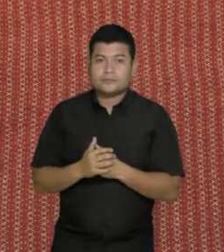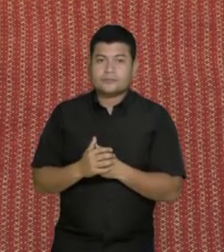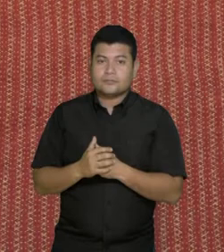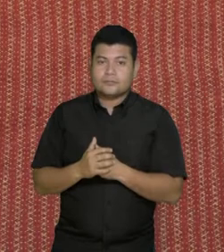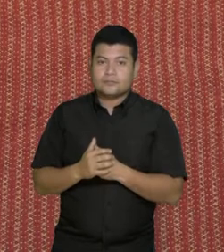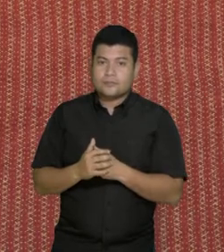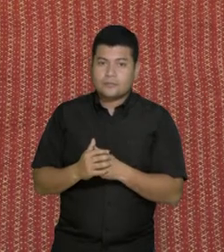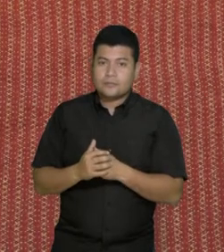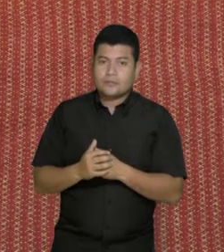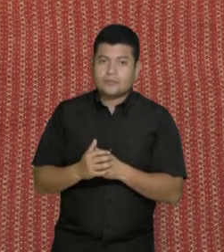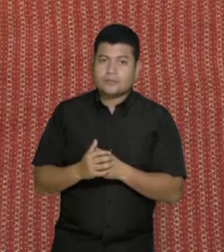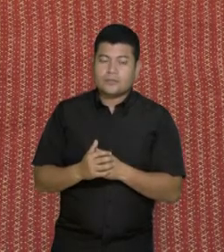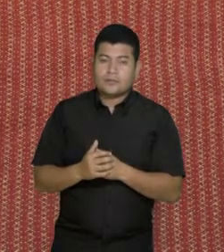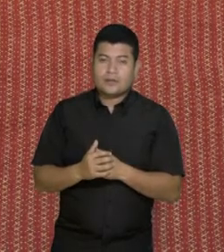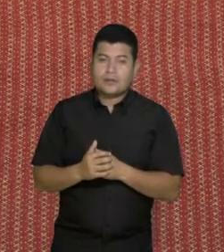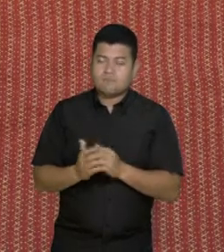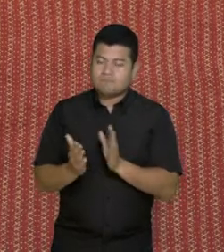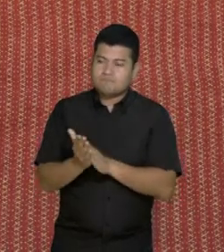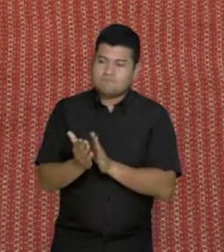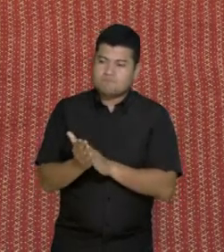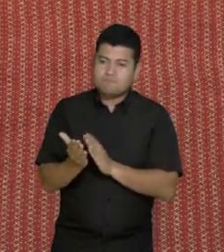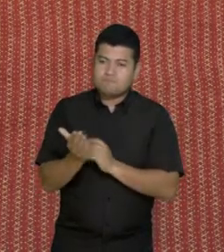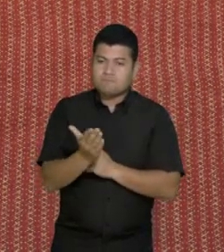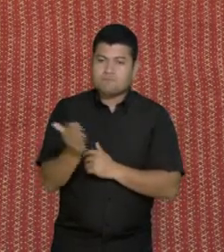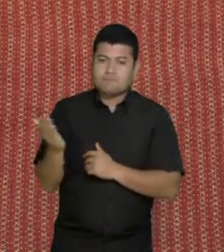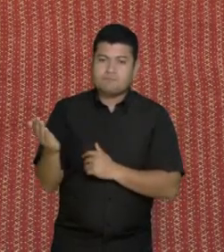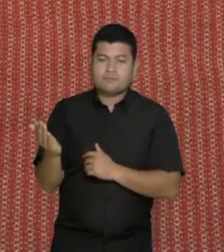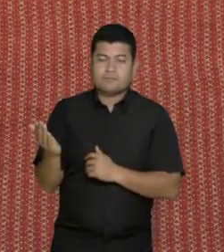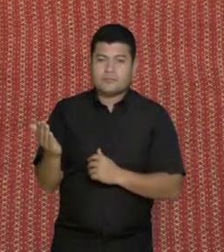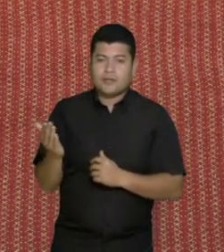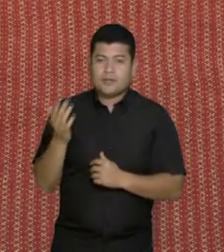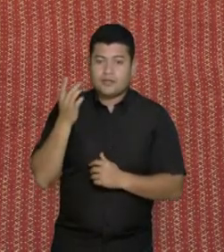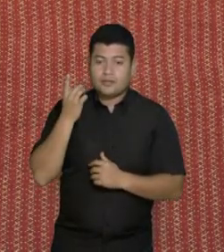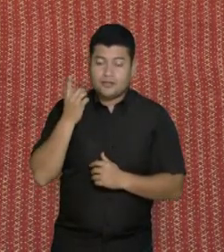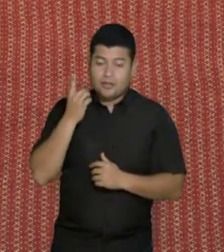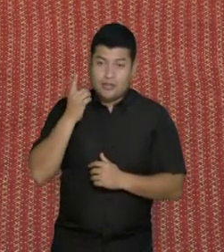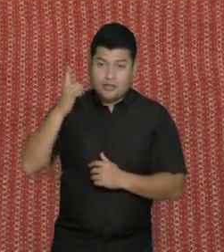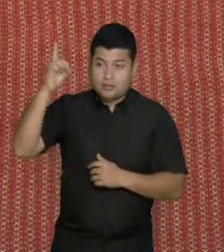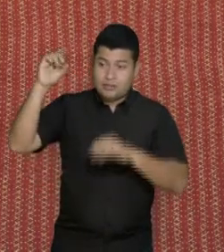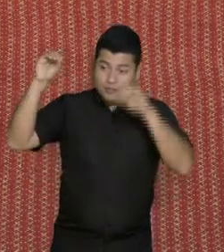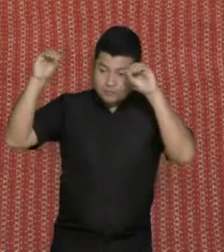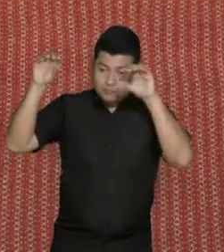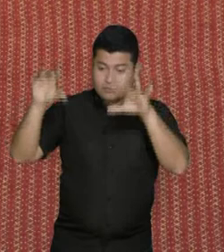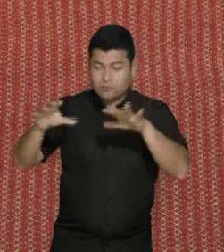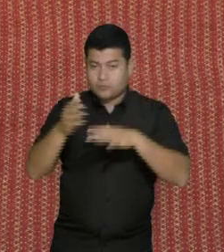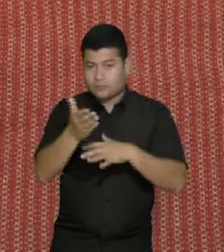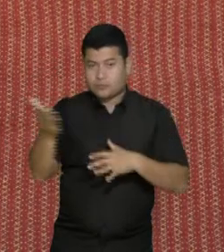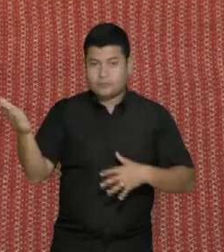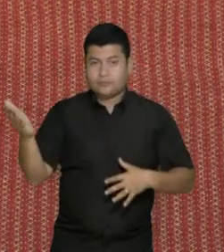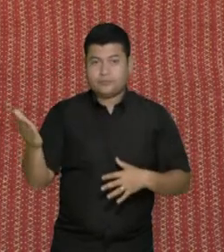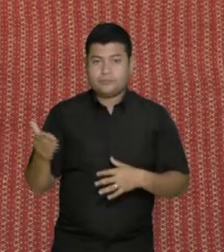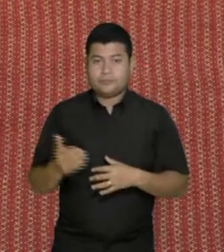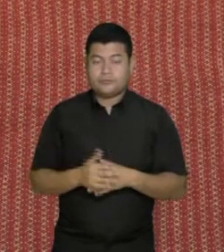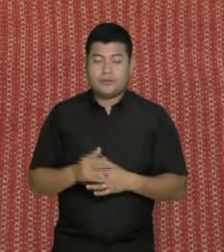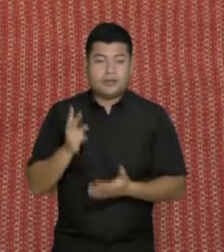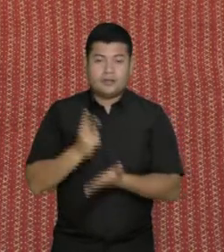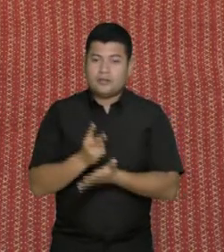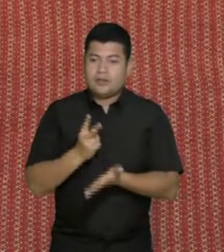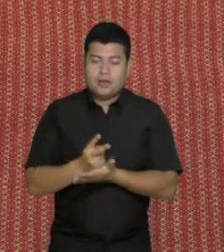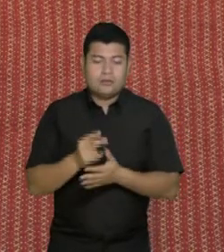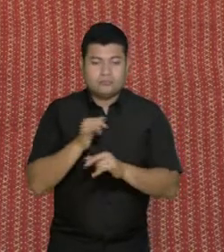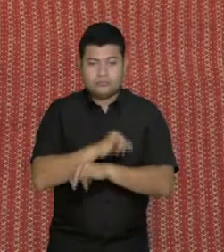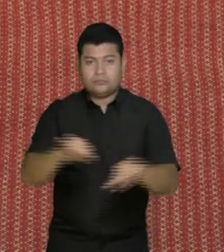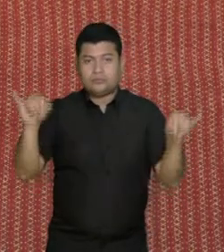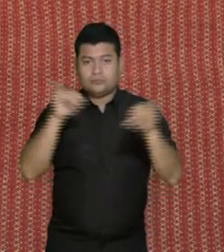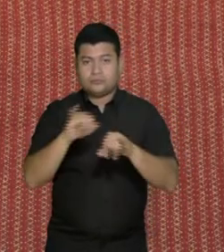junto com o próximo. Então, parabéns. Que Deus sempre nos dê essa força, que possamos sempre mais poder divulgar aqui as